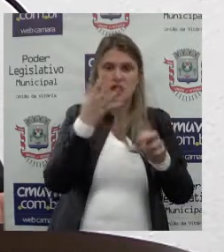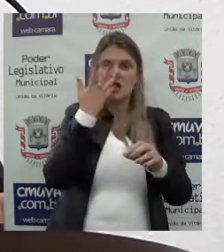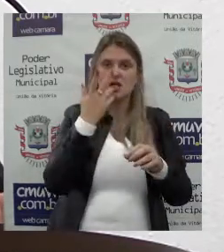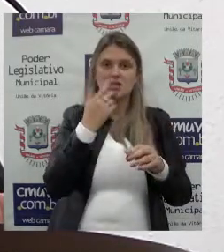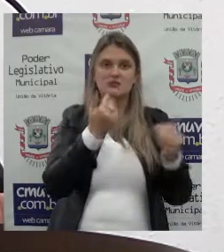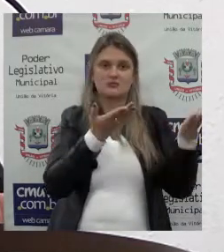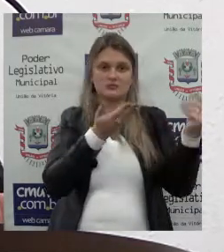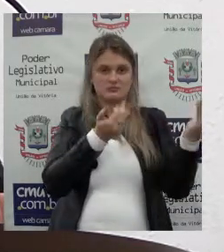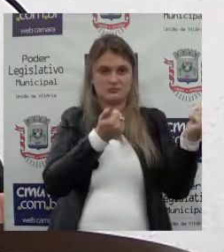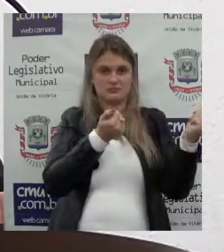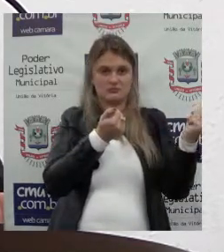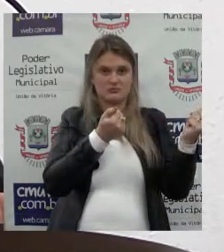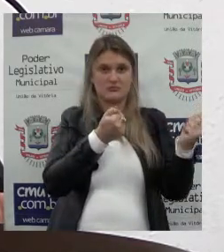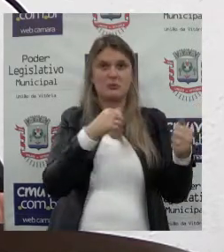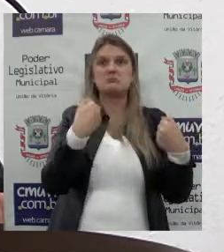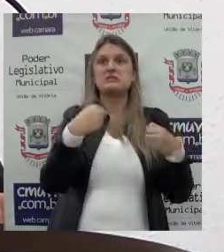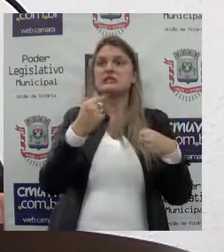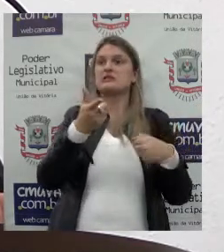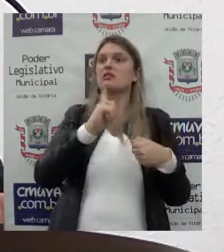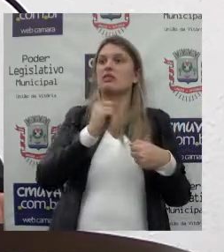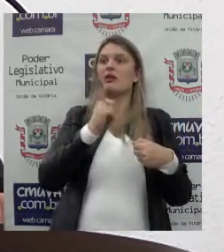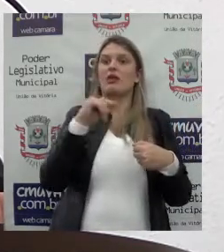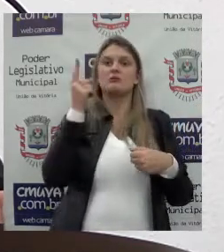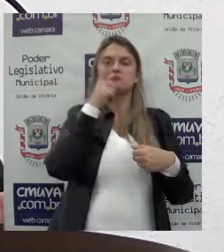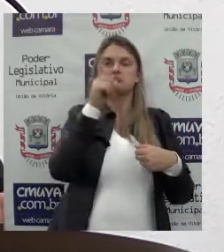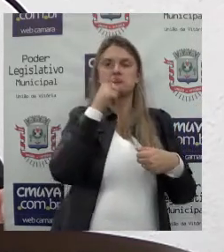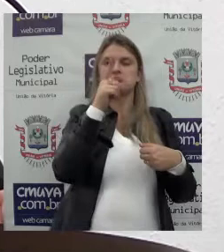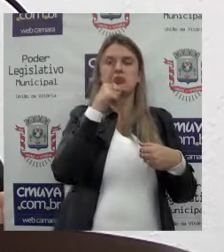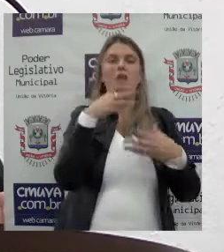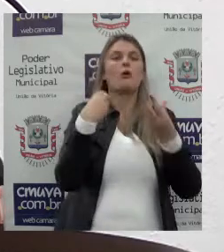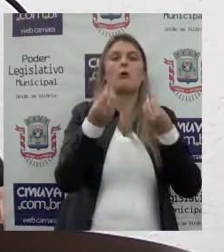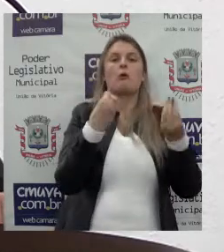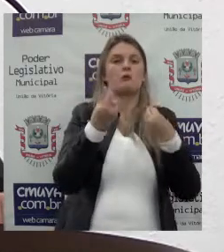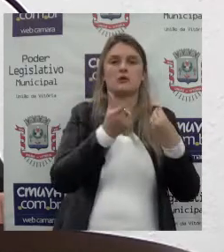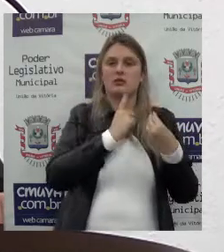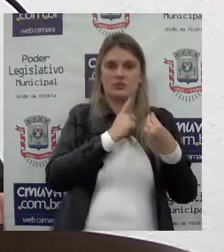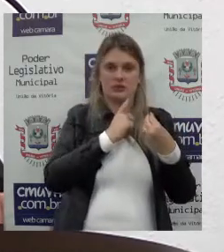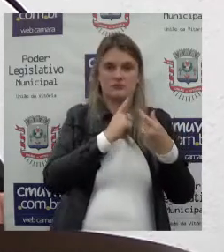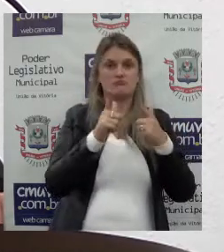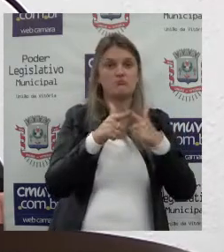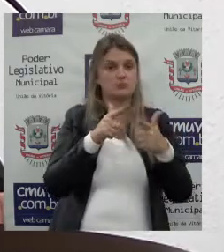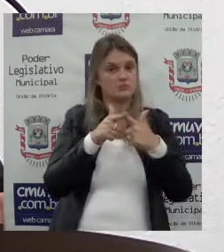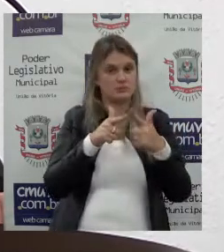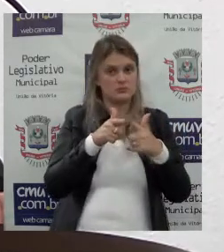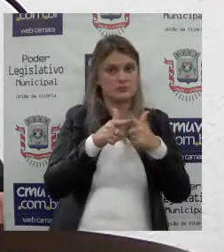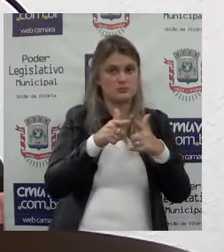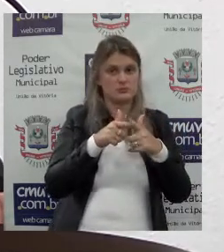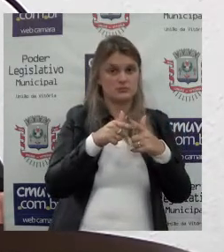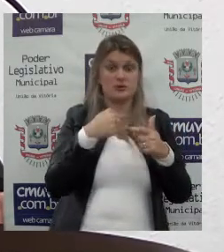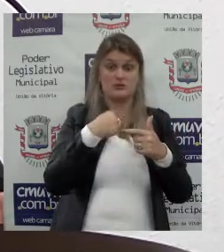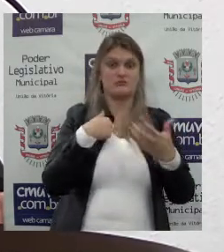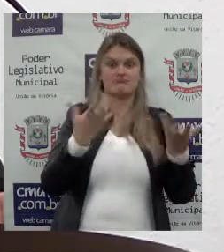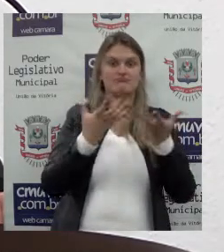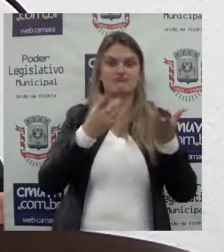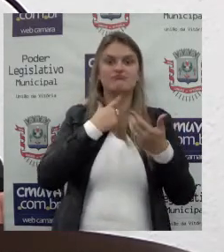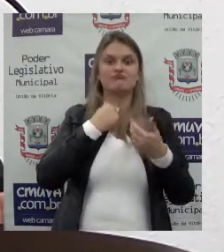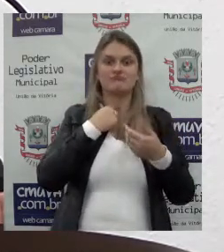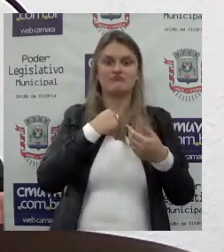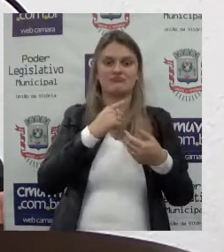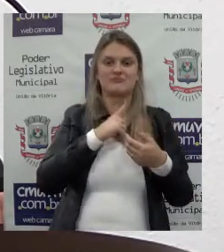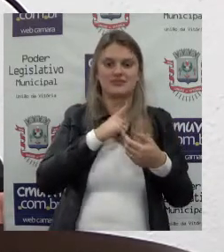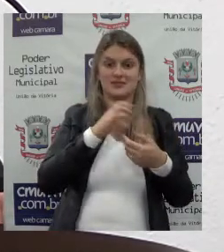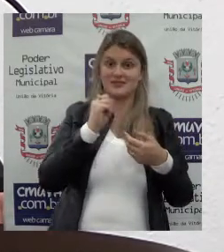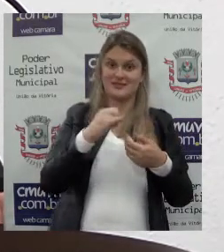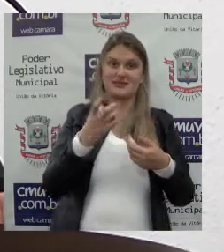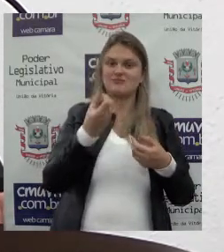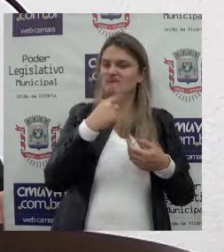ensinam para as crianças? Para os nossos jovens? É ter, ter, ter. Agora, como ter? Aí vem o problema. Eu